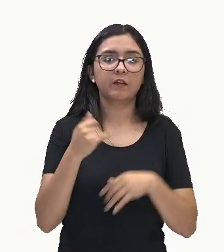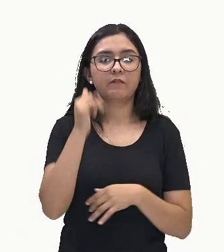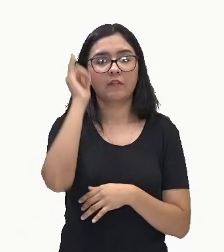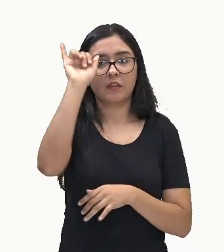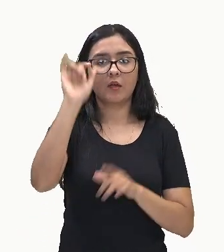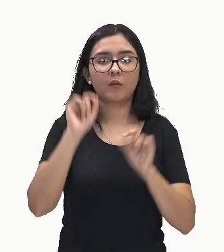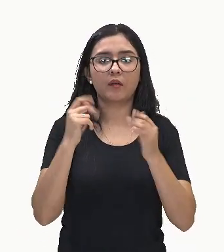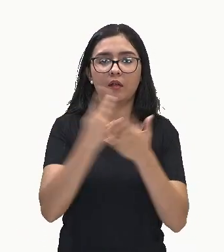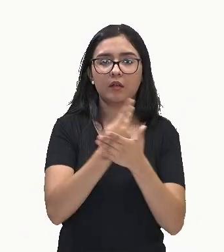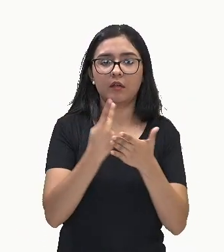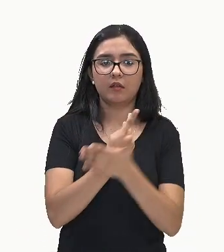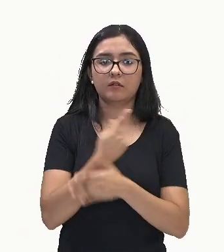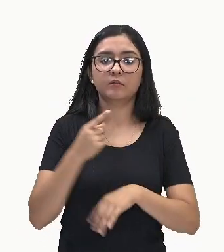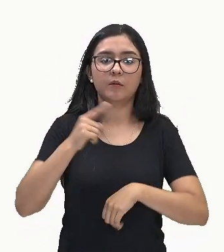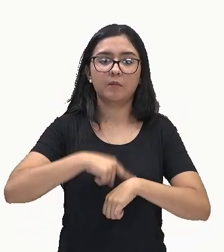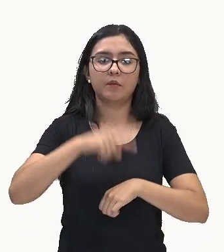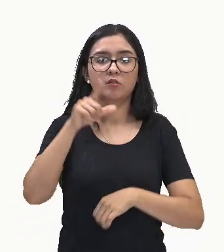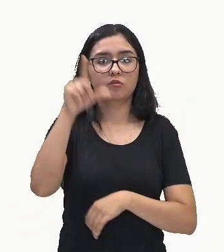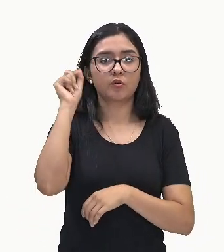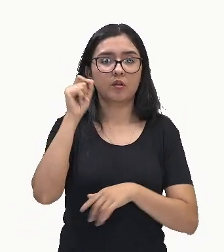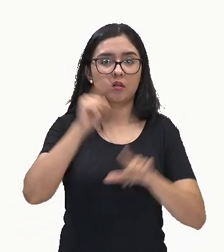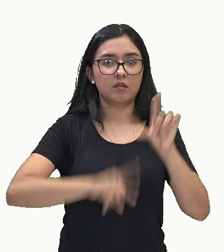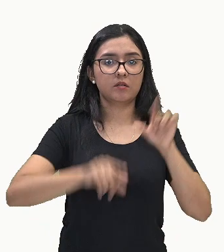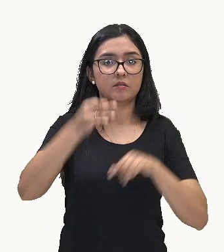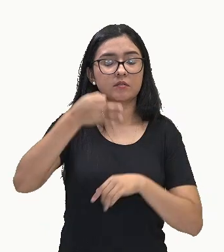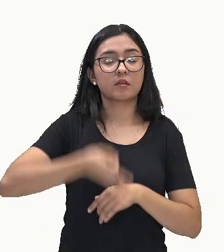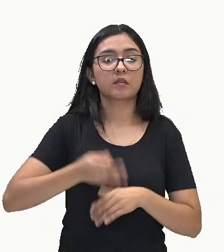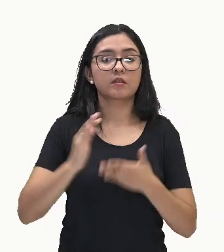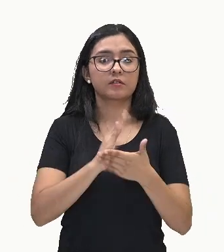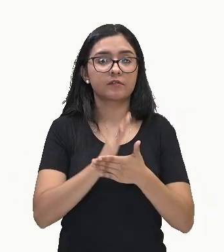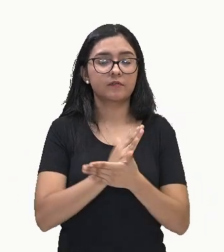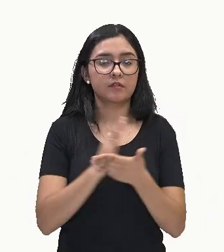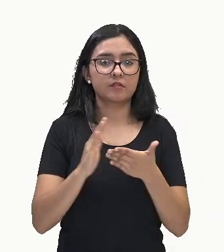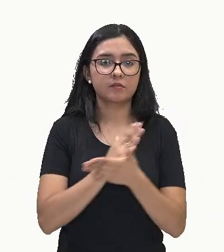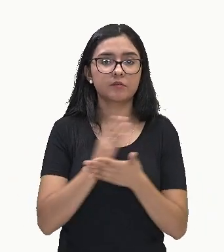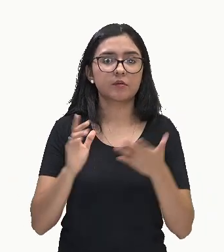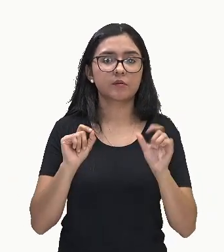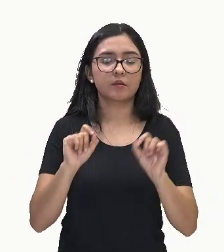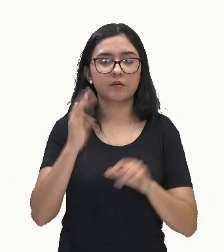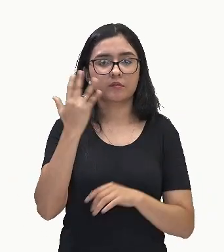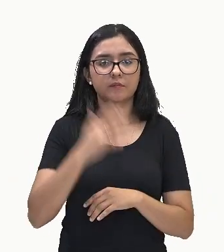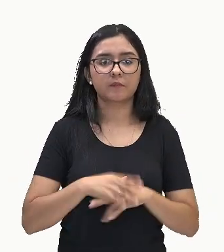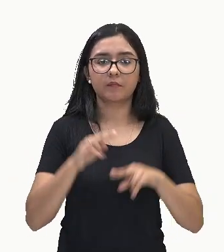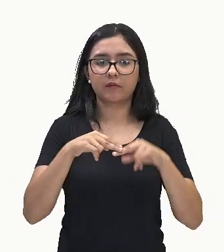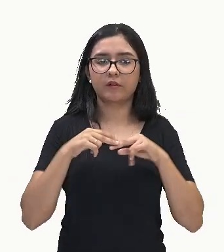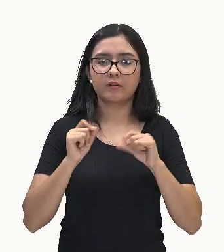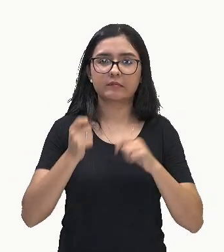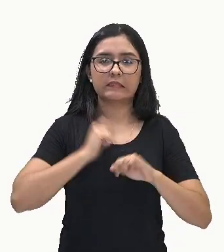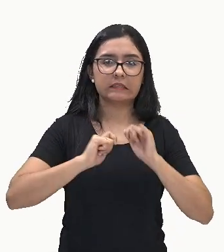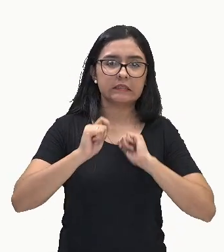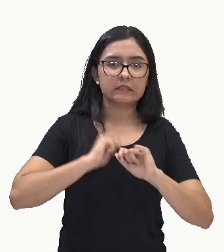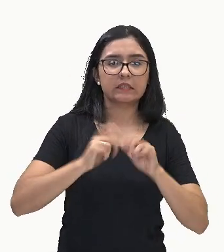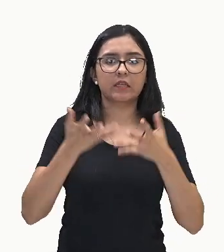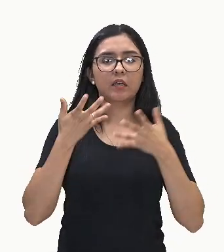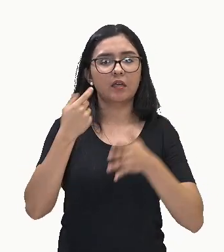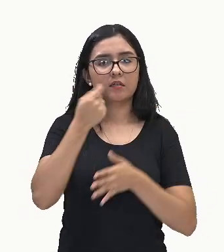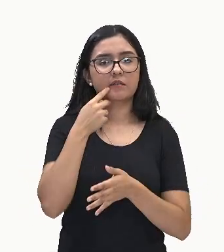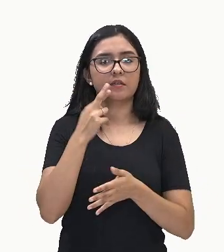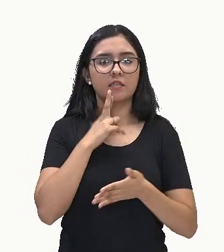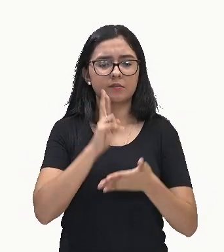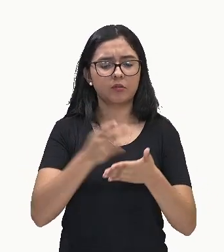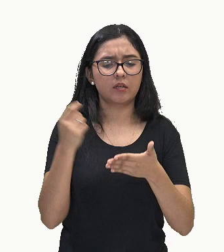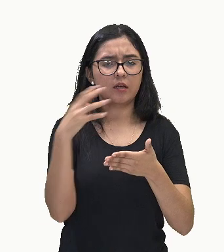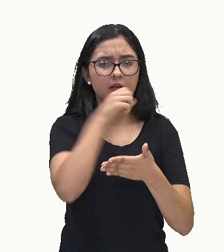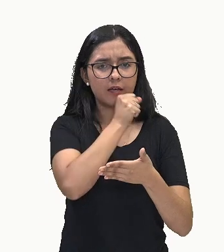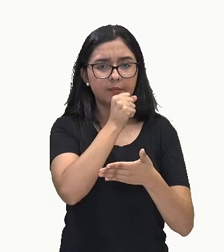erro Justamente na hora de marcar alternativa Mita das vezes né pela questão da ansiedade né acaba se marcando uma